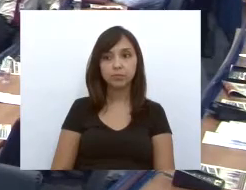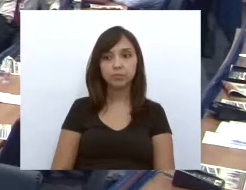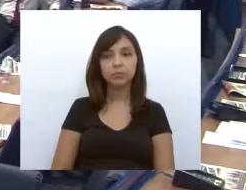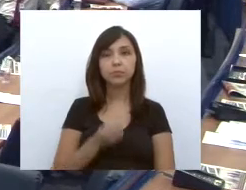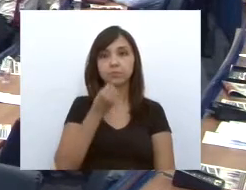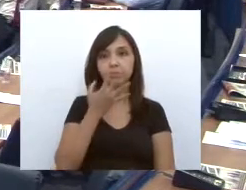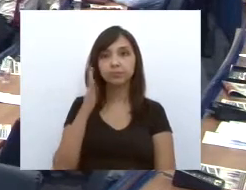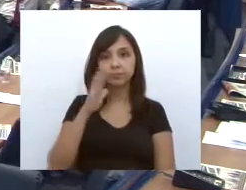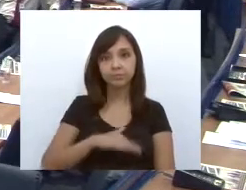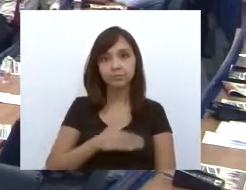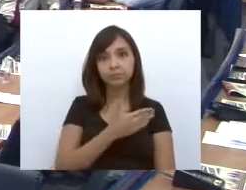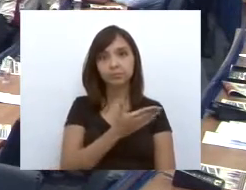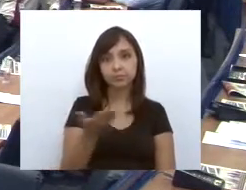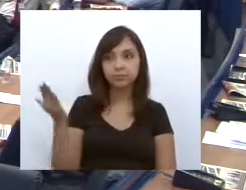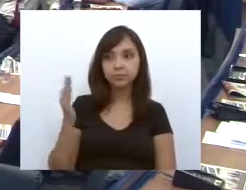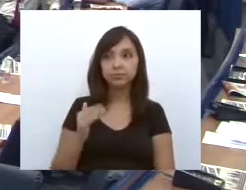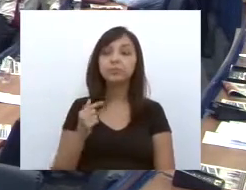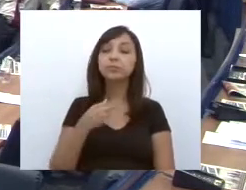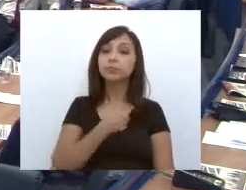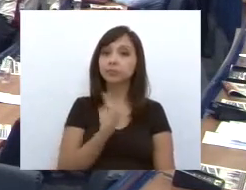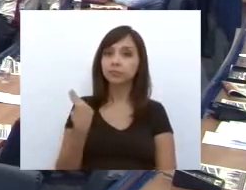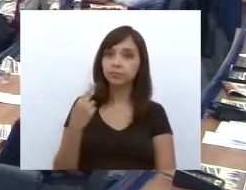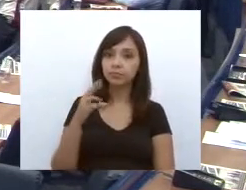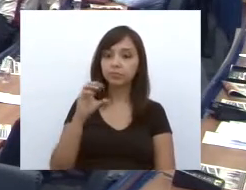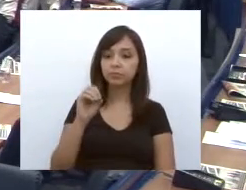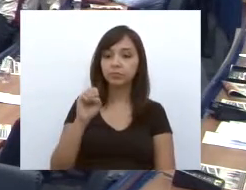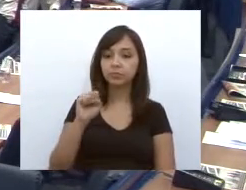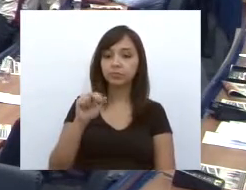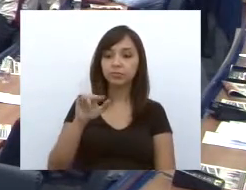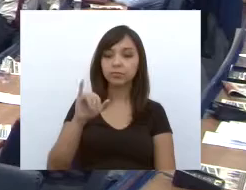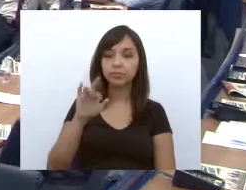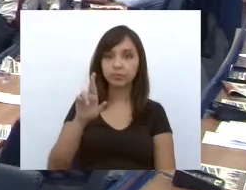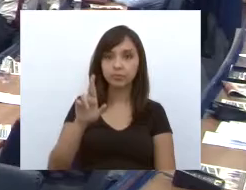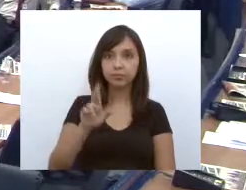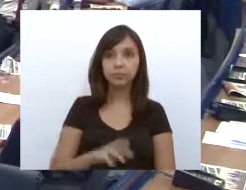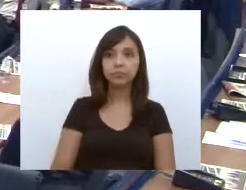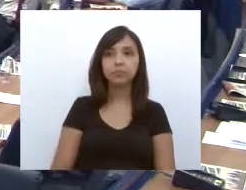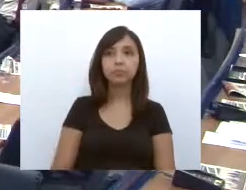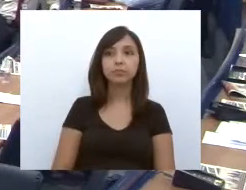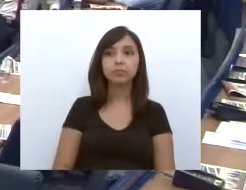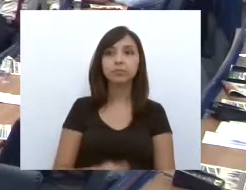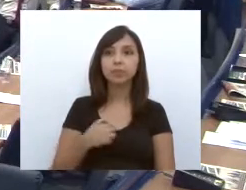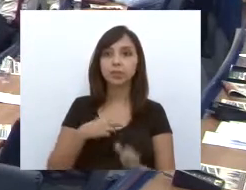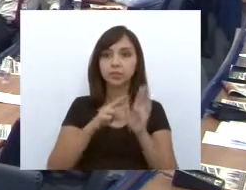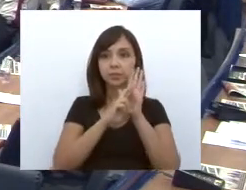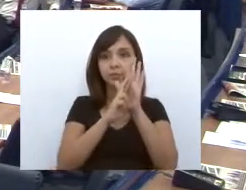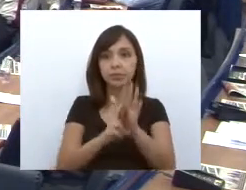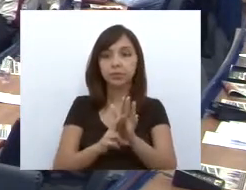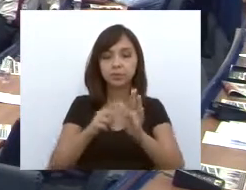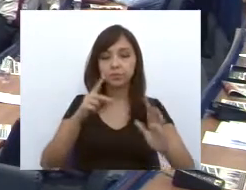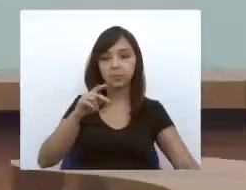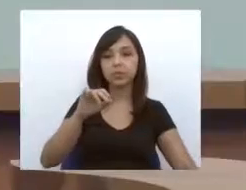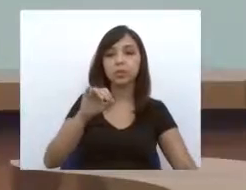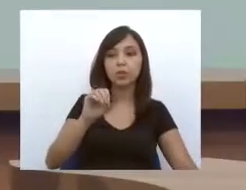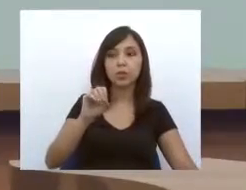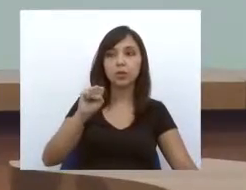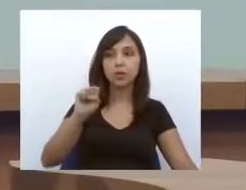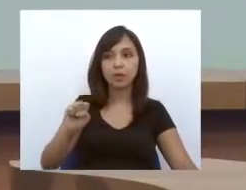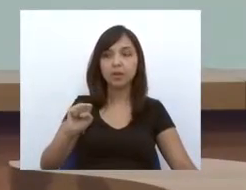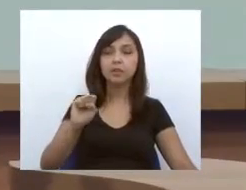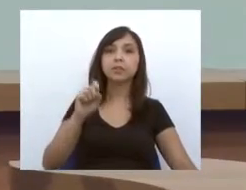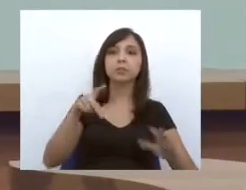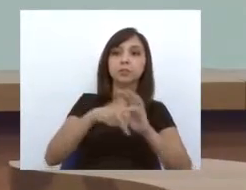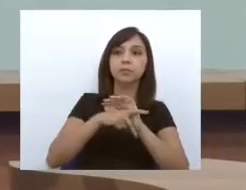Boa tarde a todos. Meu nome é Osani, sou representante da POSP, do Sindicato dos